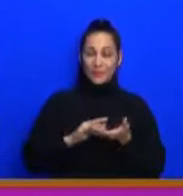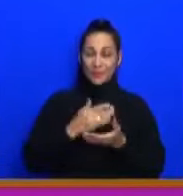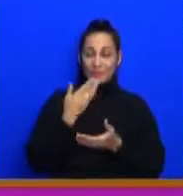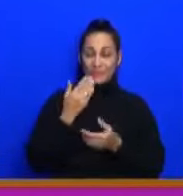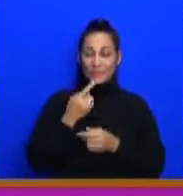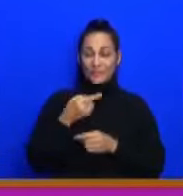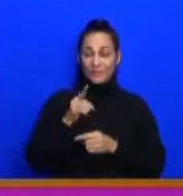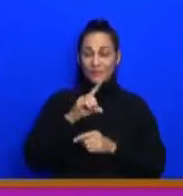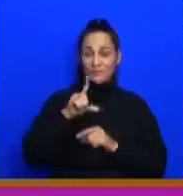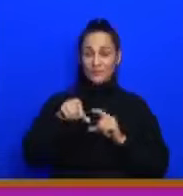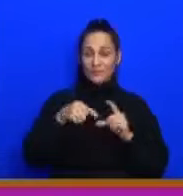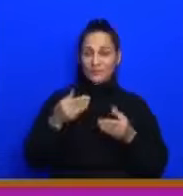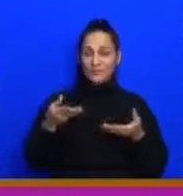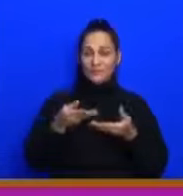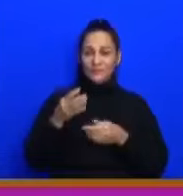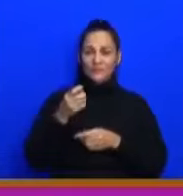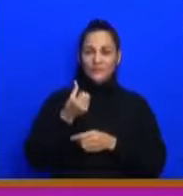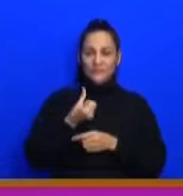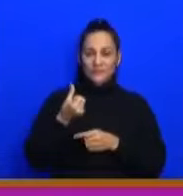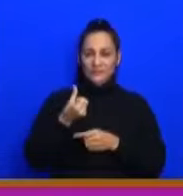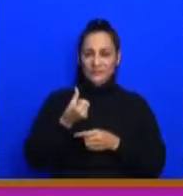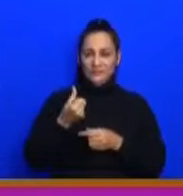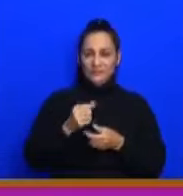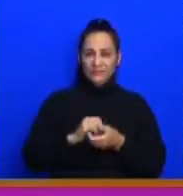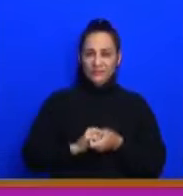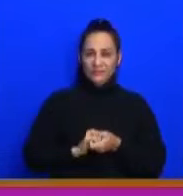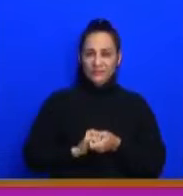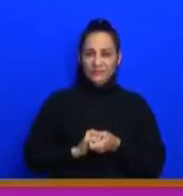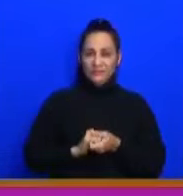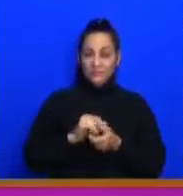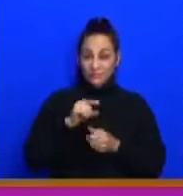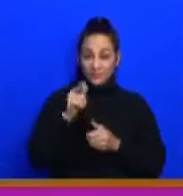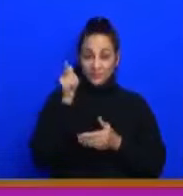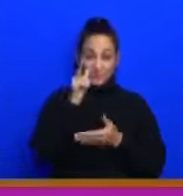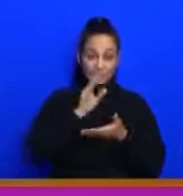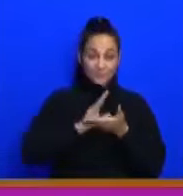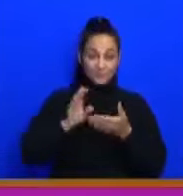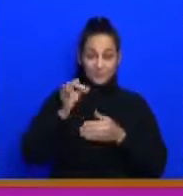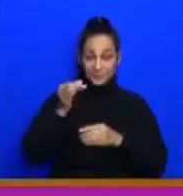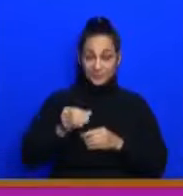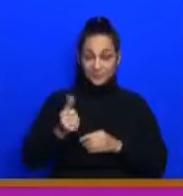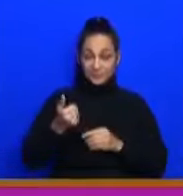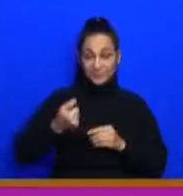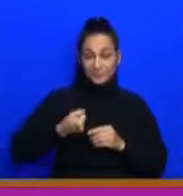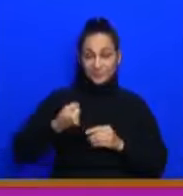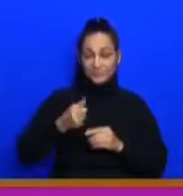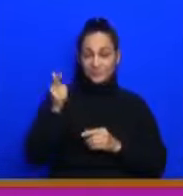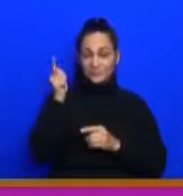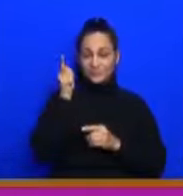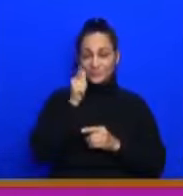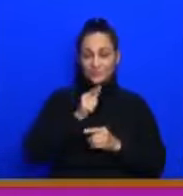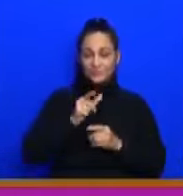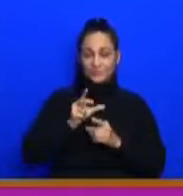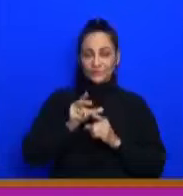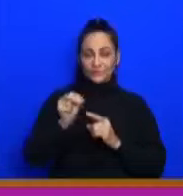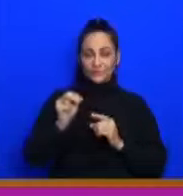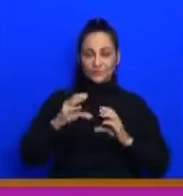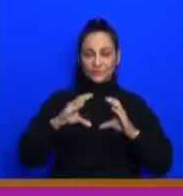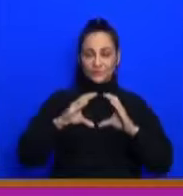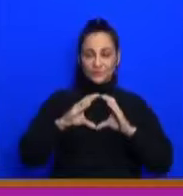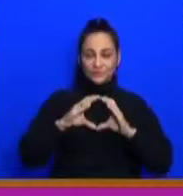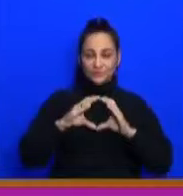Fácil, último sorteio desta sexta-feira. Você leva prêmio já a partir de 11 acertos. Bola branca, número